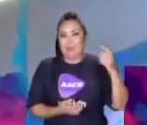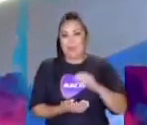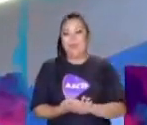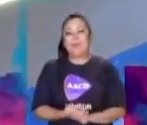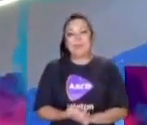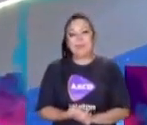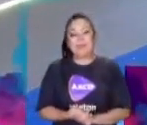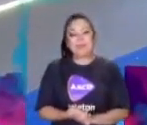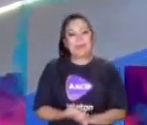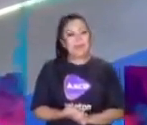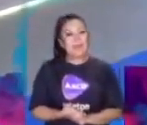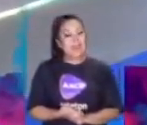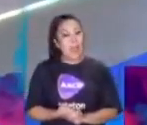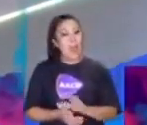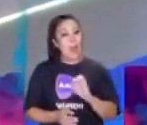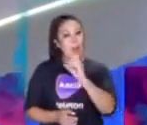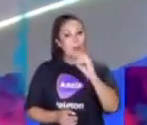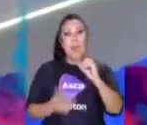Mais um zero.